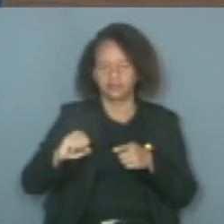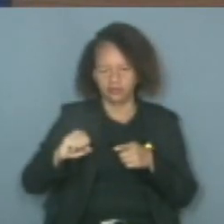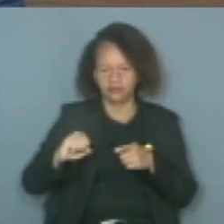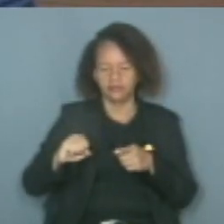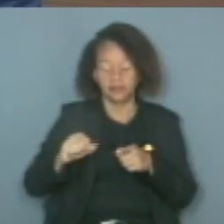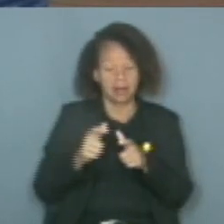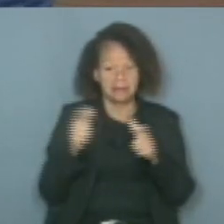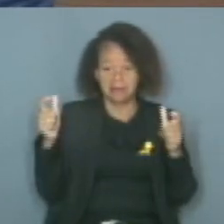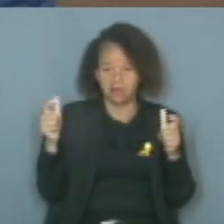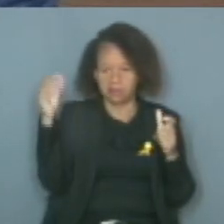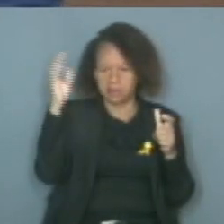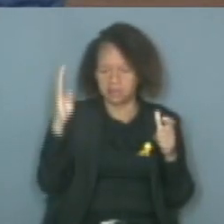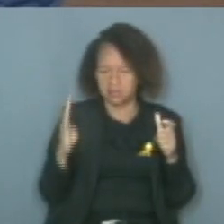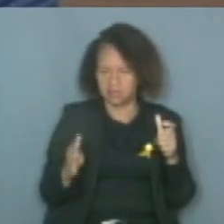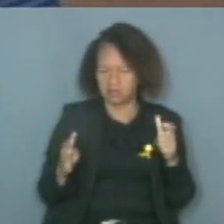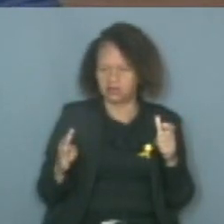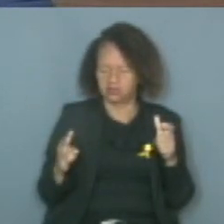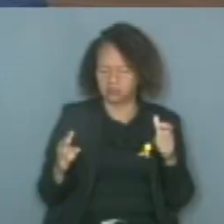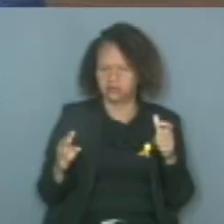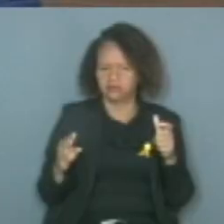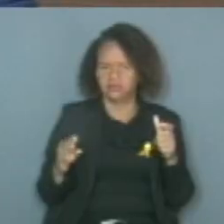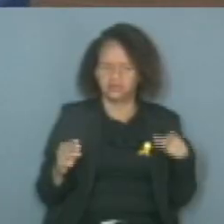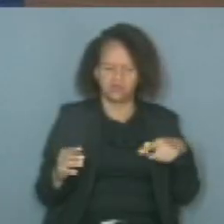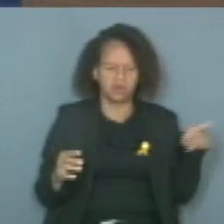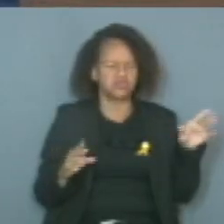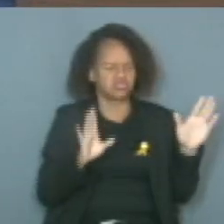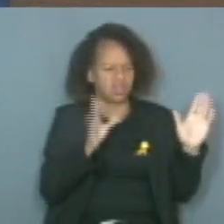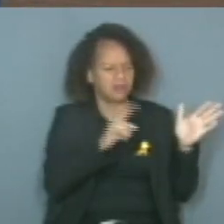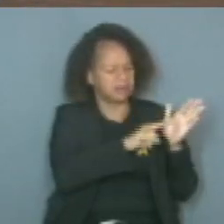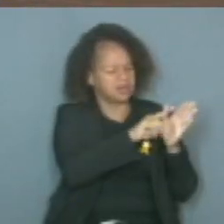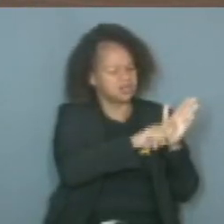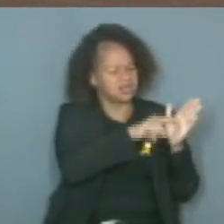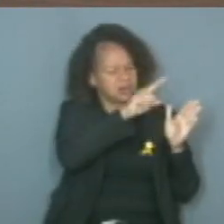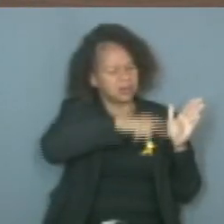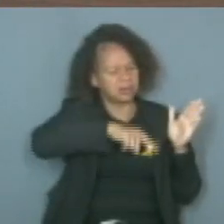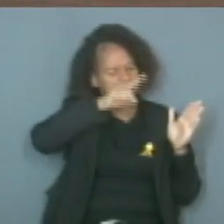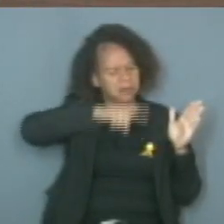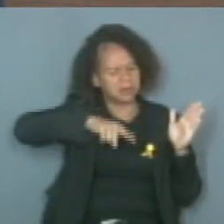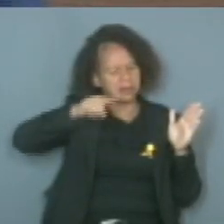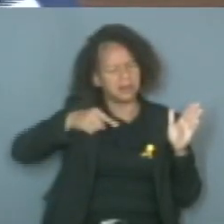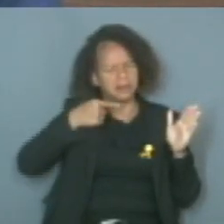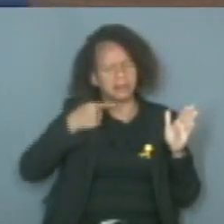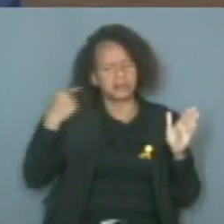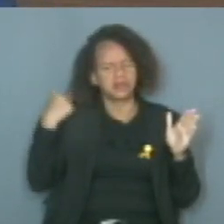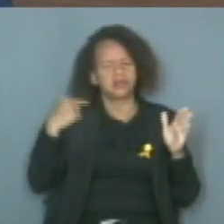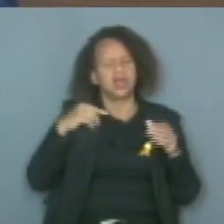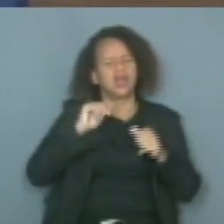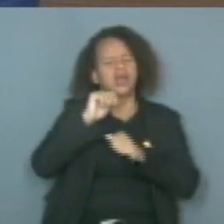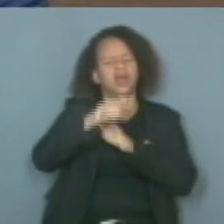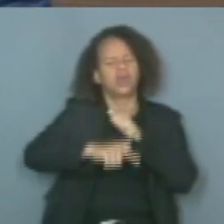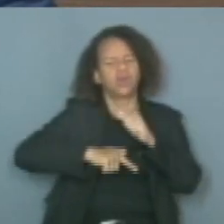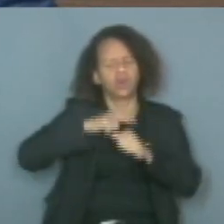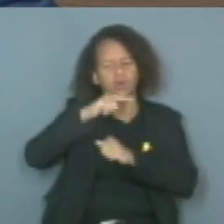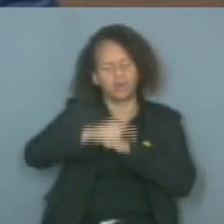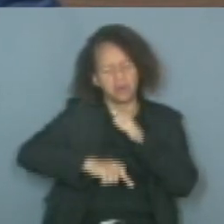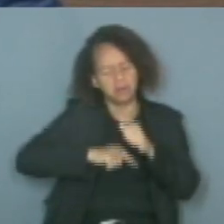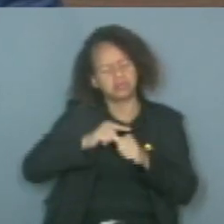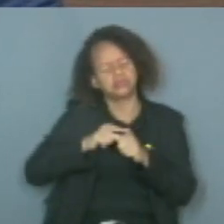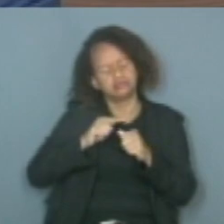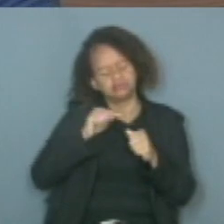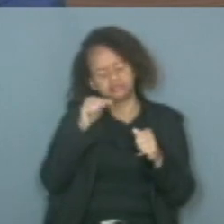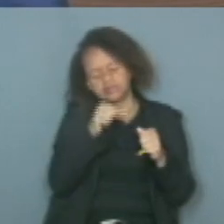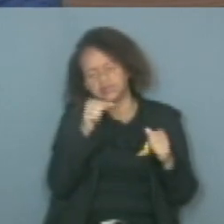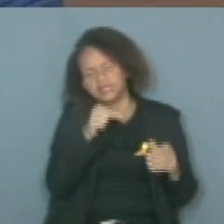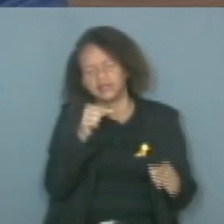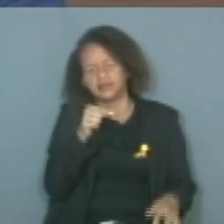aquilo que a maioria dos brasileiros defende. Como saiu uma pesquisa agora, recentemente, na Rede Globo, que saiu uma pesquisa